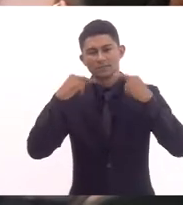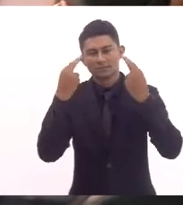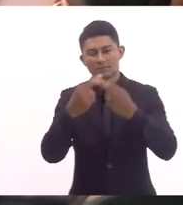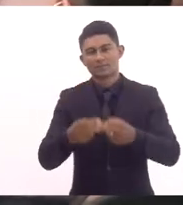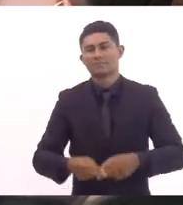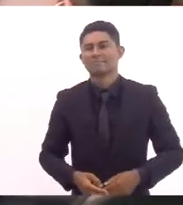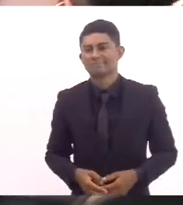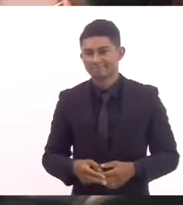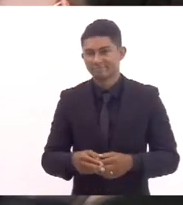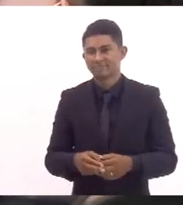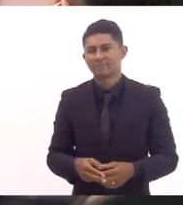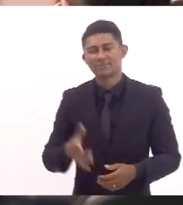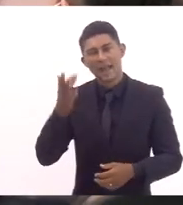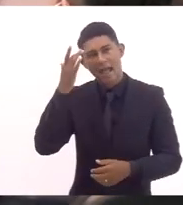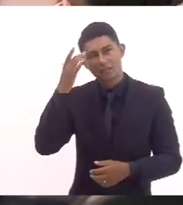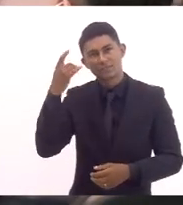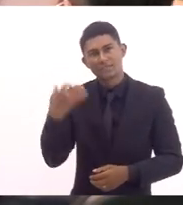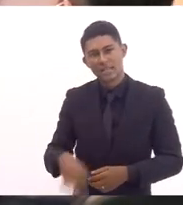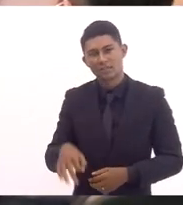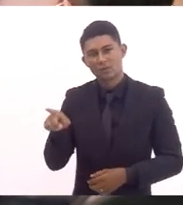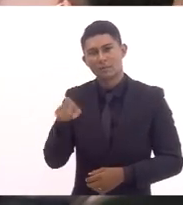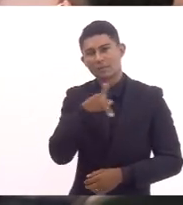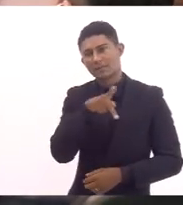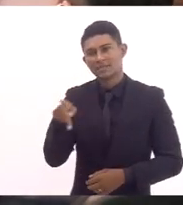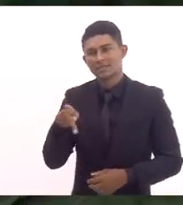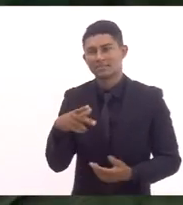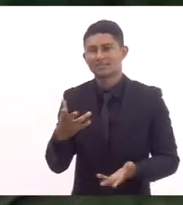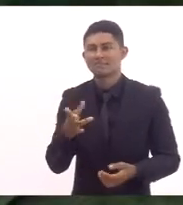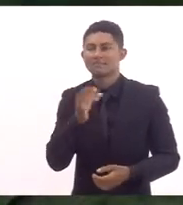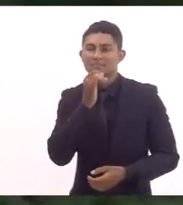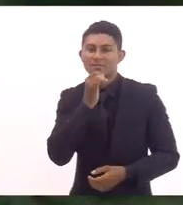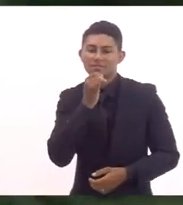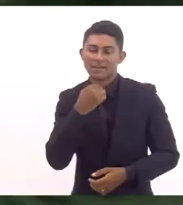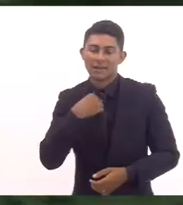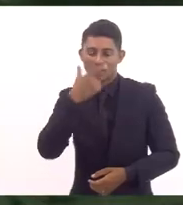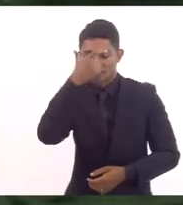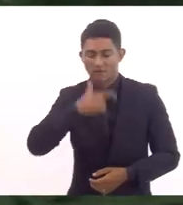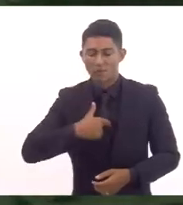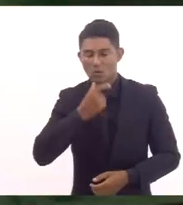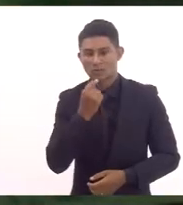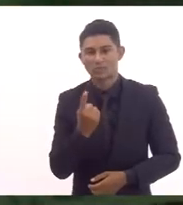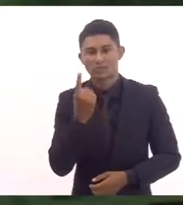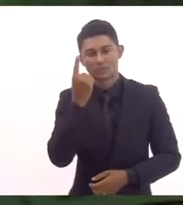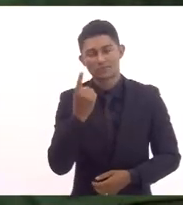certo seria tela ter presidido isso tudo aqui mas ele não é até cota de homens né